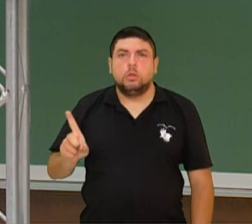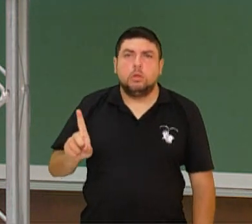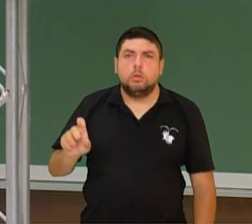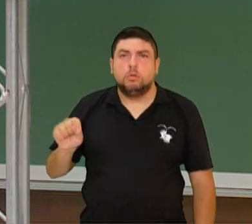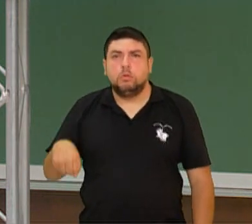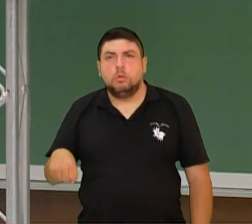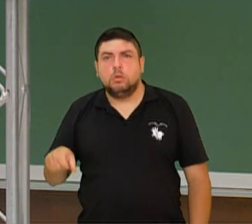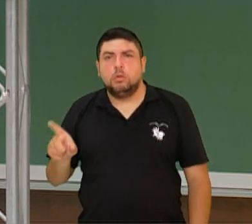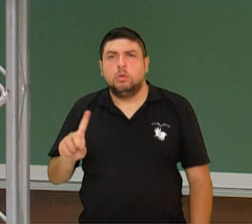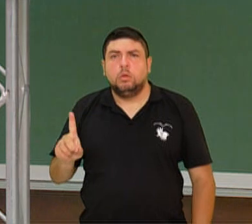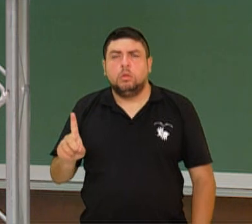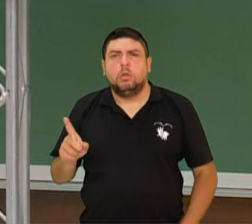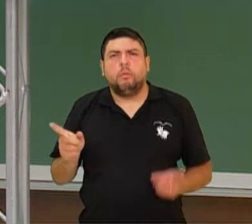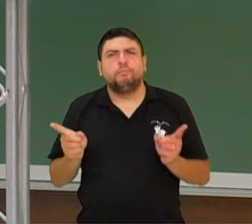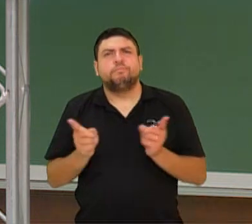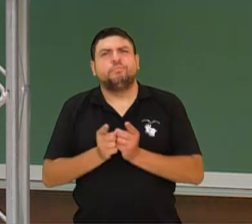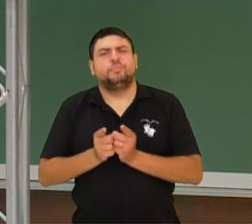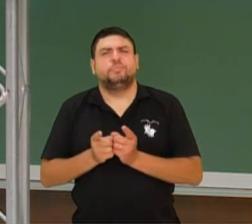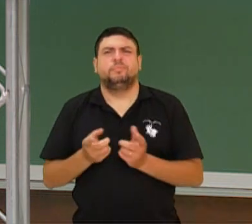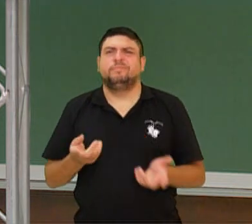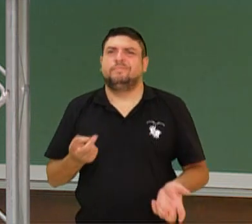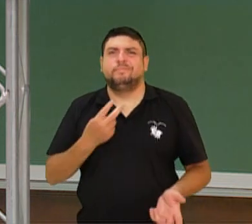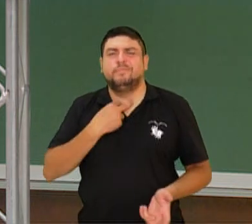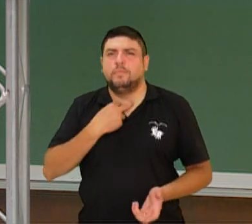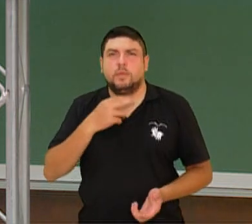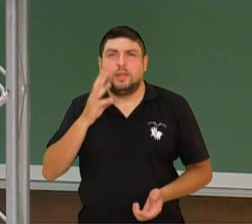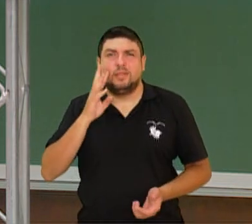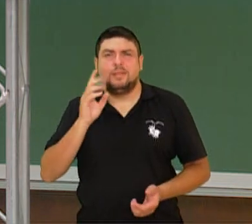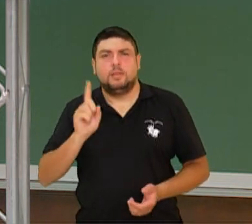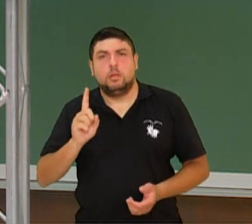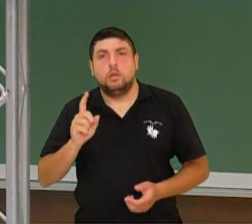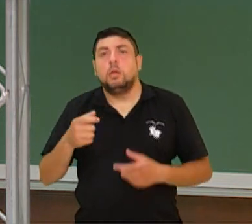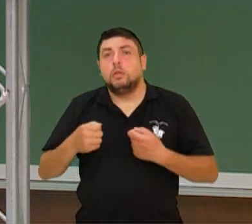isso não é legal. Então ele precisa passar,